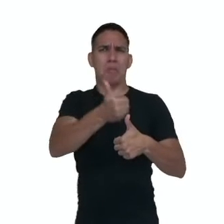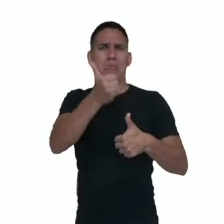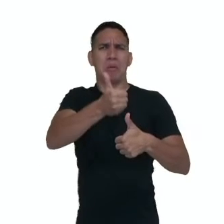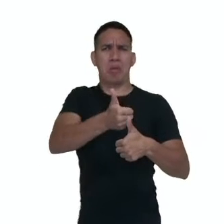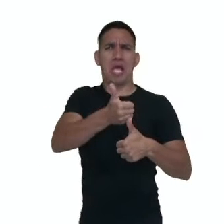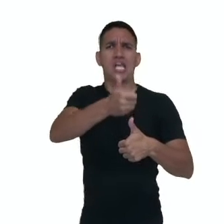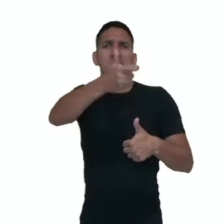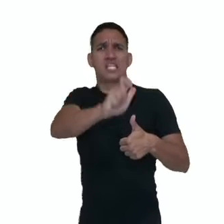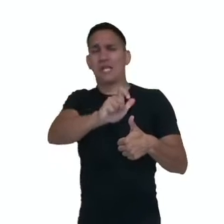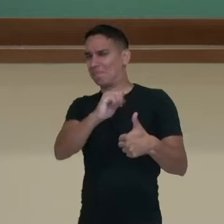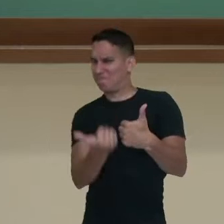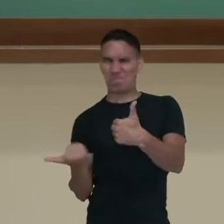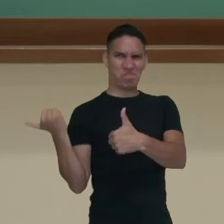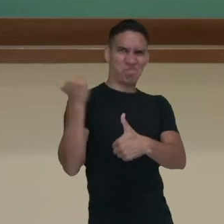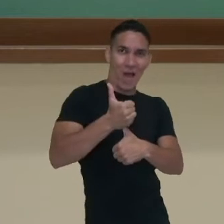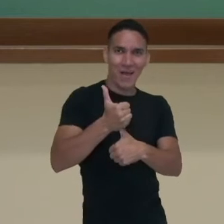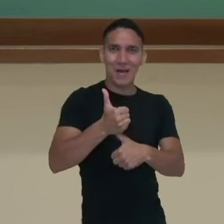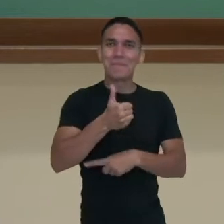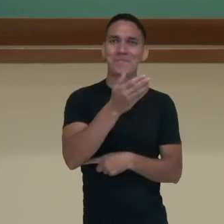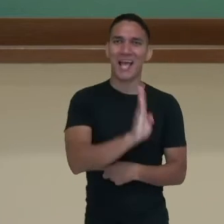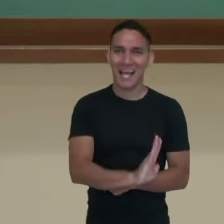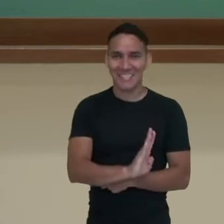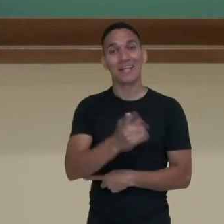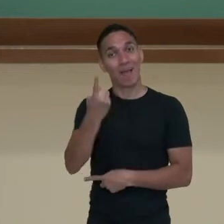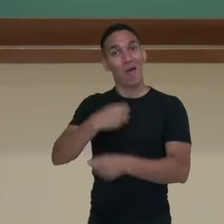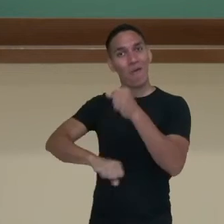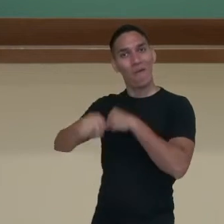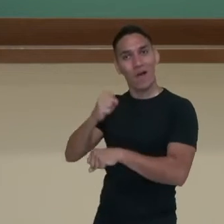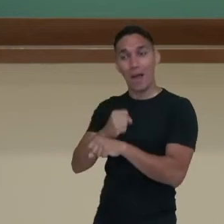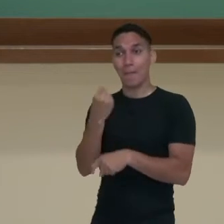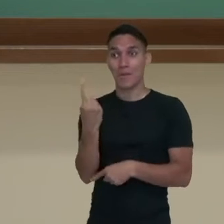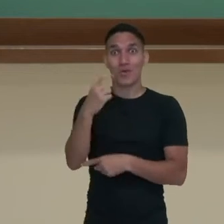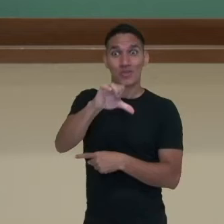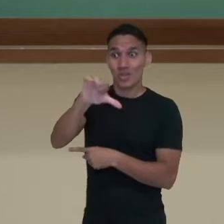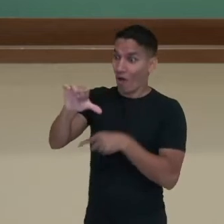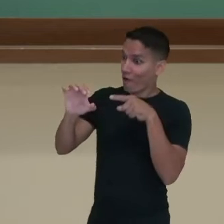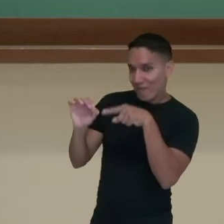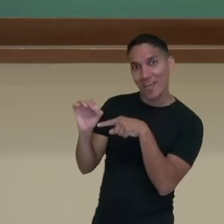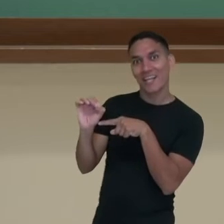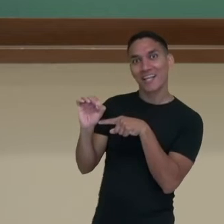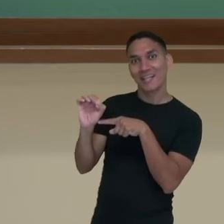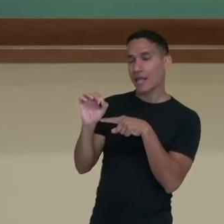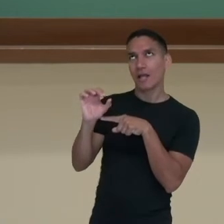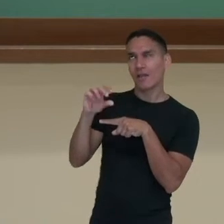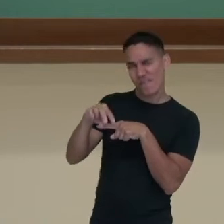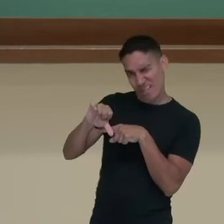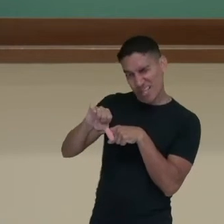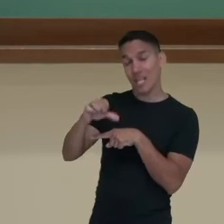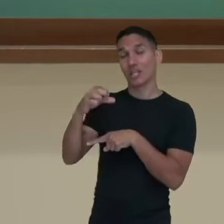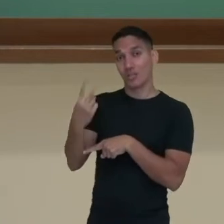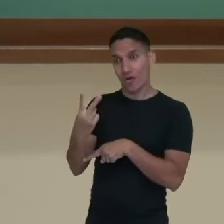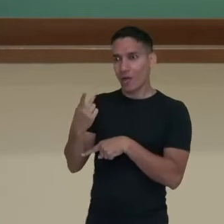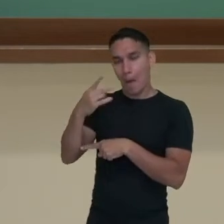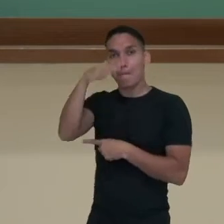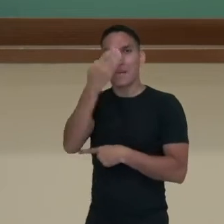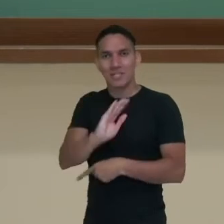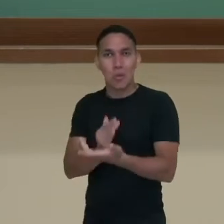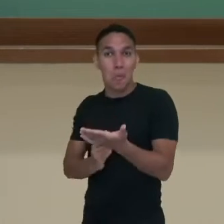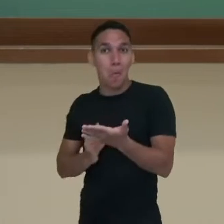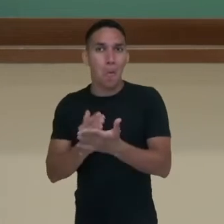italiana neste torneio. Então foi a partir de 1992 que o Brasil começou